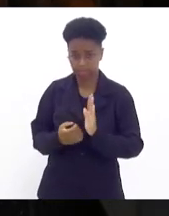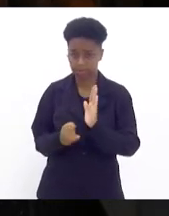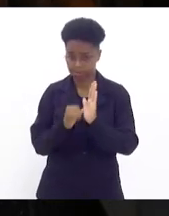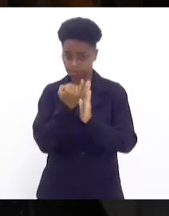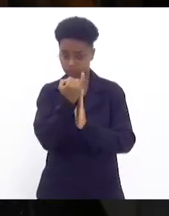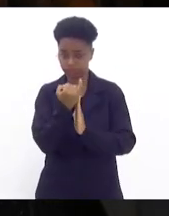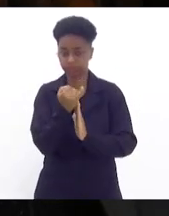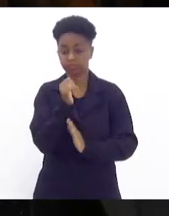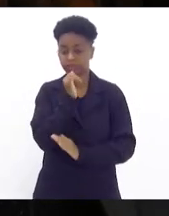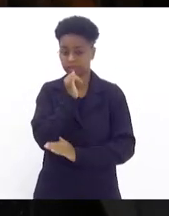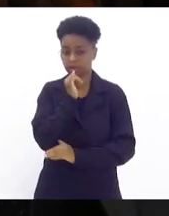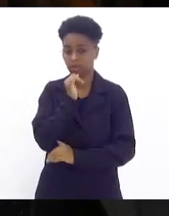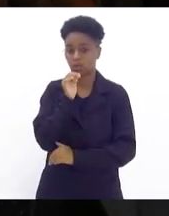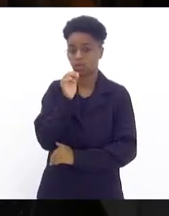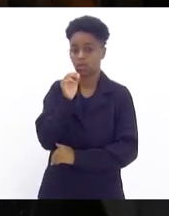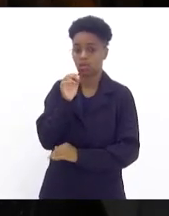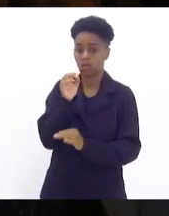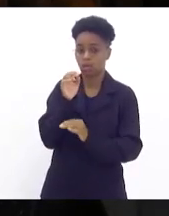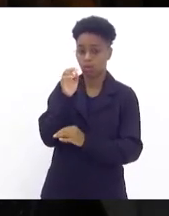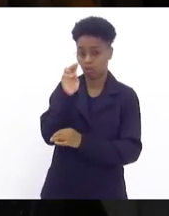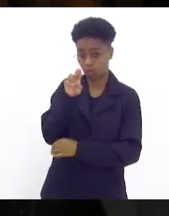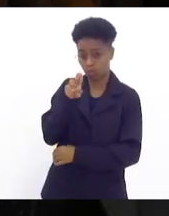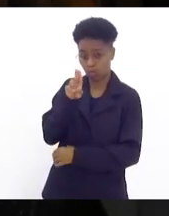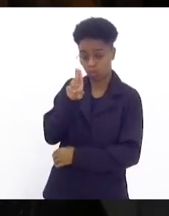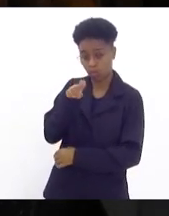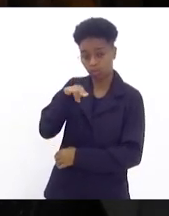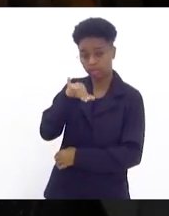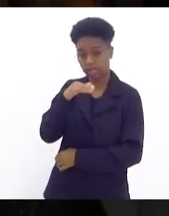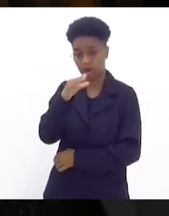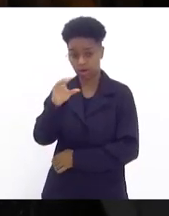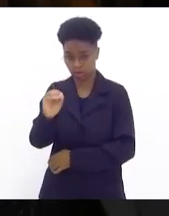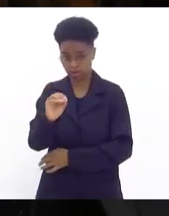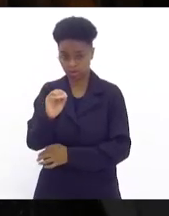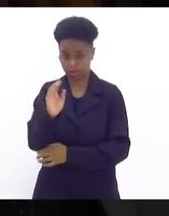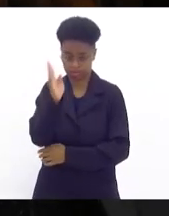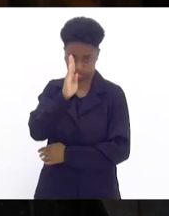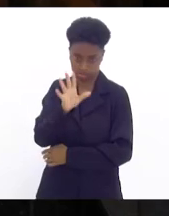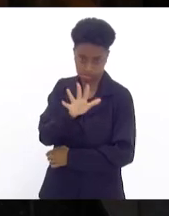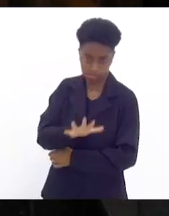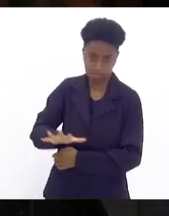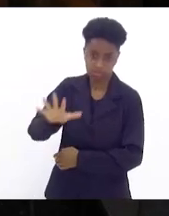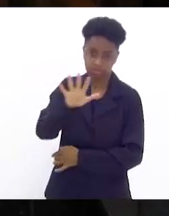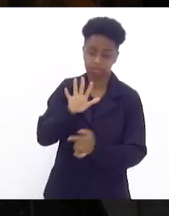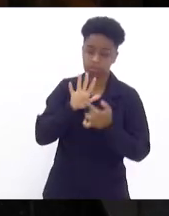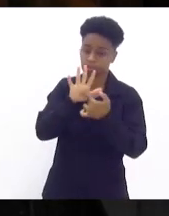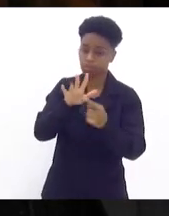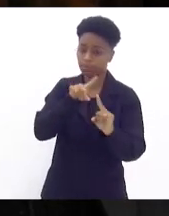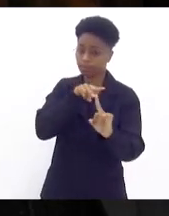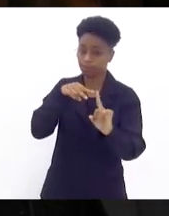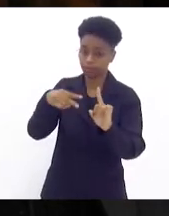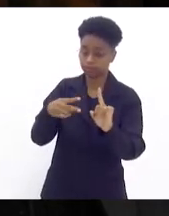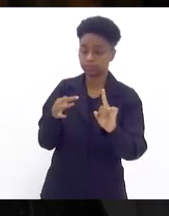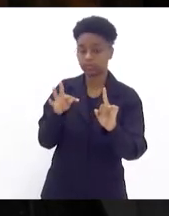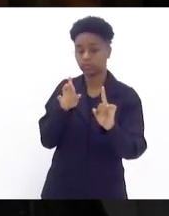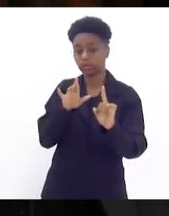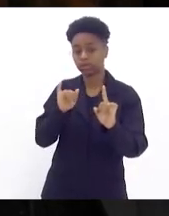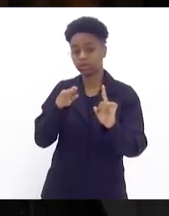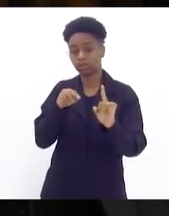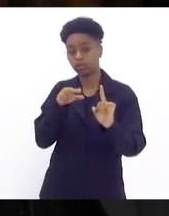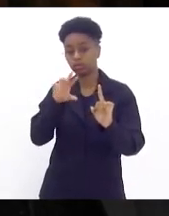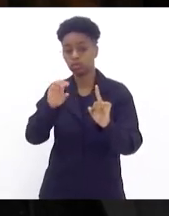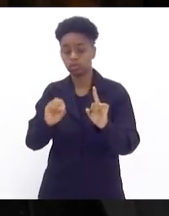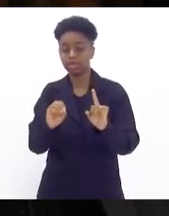como o nome já diz sou ponto de vista de tributos sempre fica com a parte do